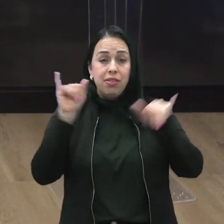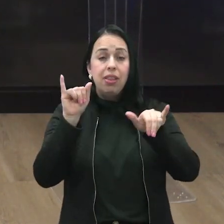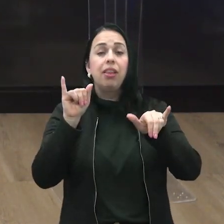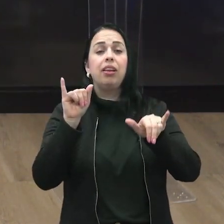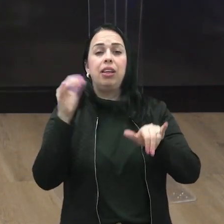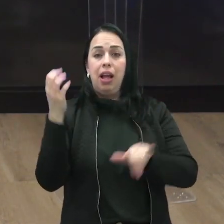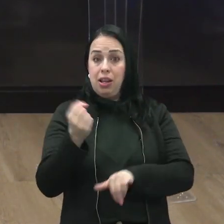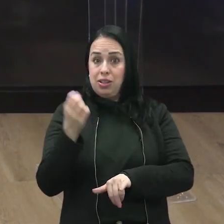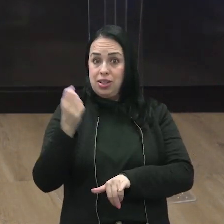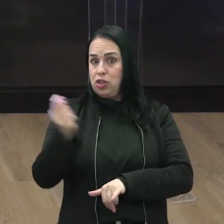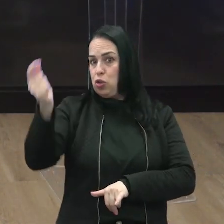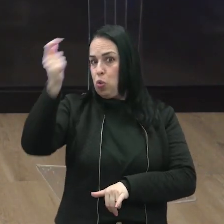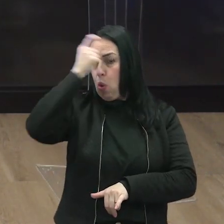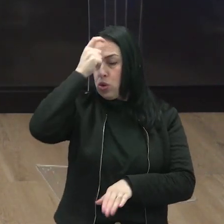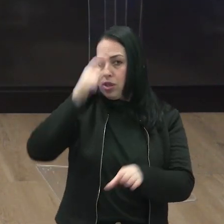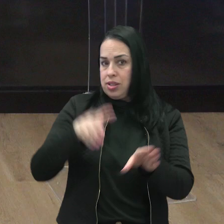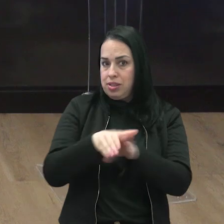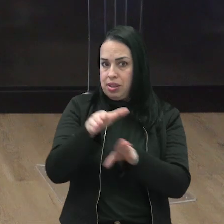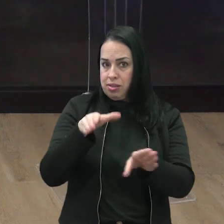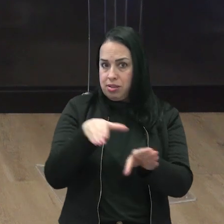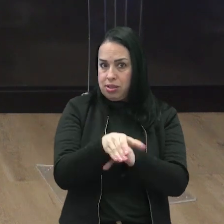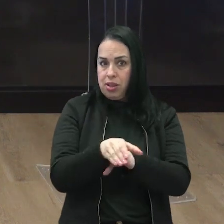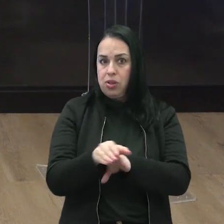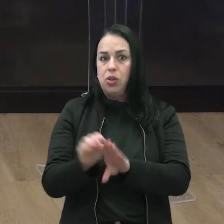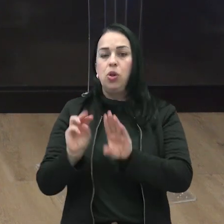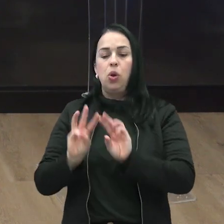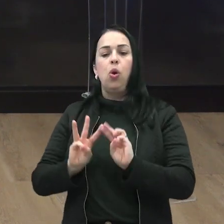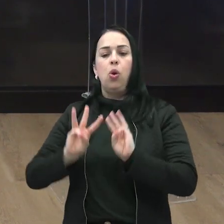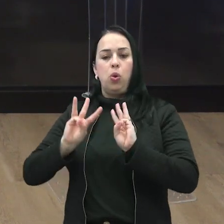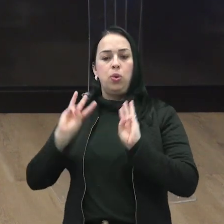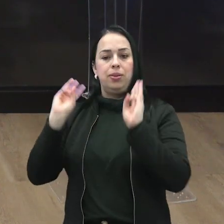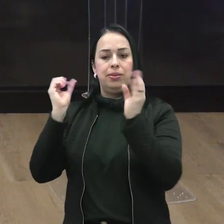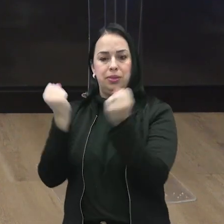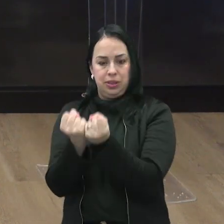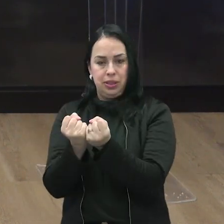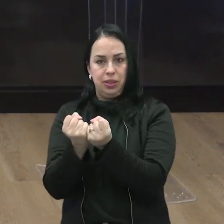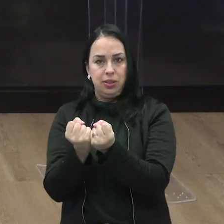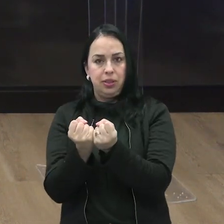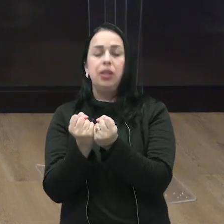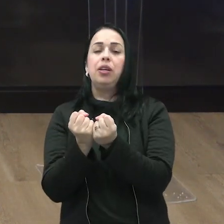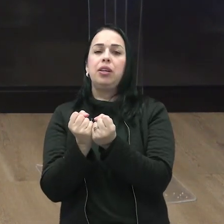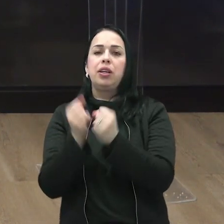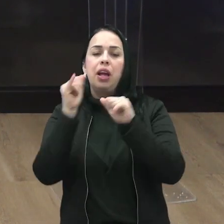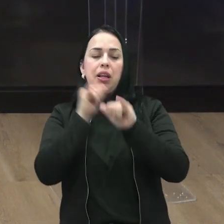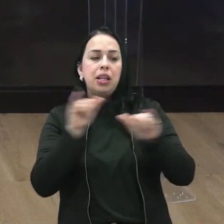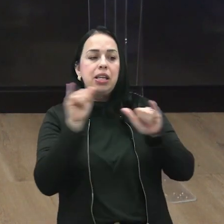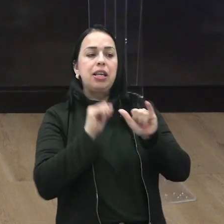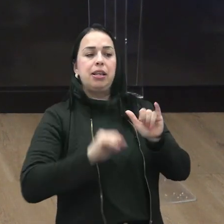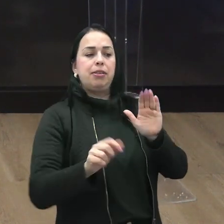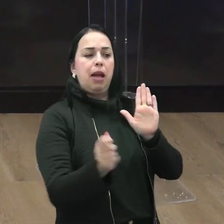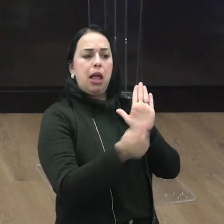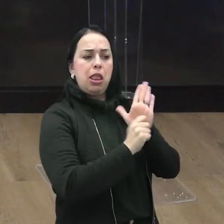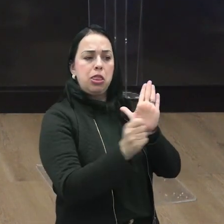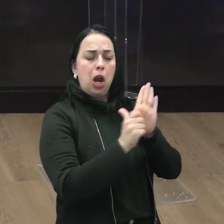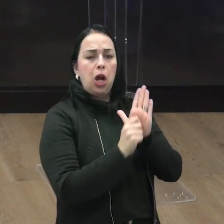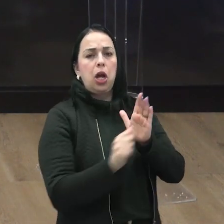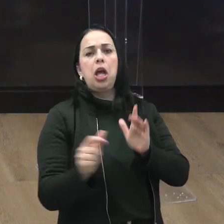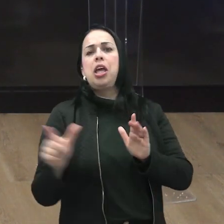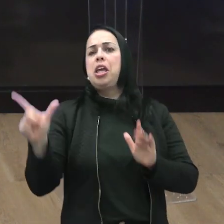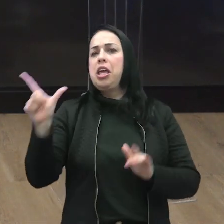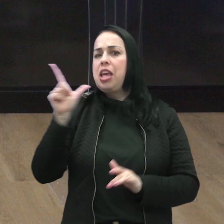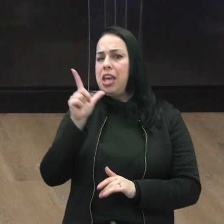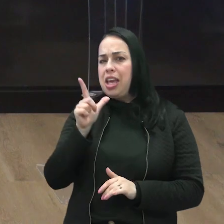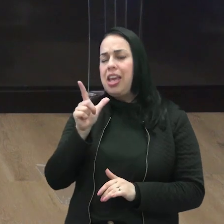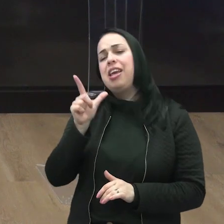alerta para os riscos do uso de drogas. De acordo com a Organização Mundial de Saúde, o consumo de álcool e outras